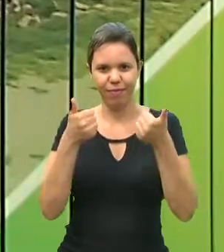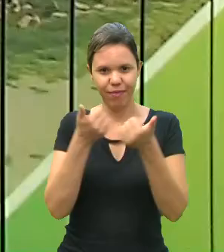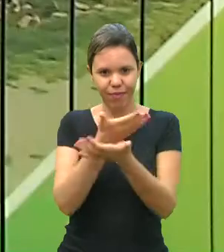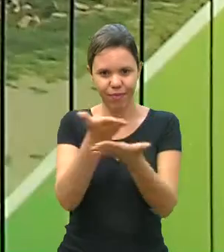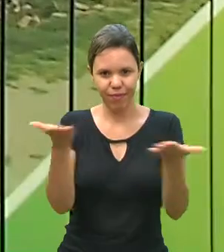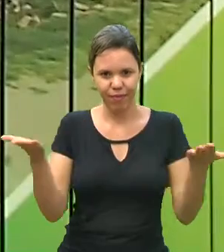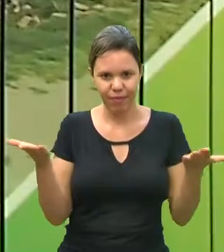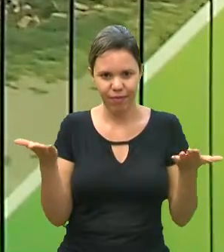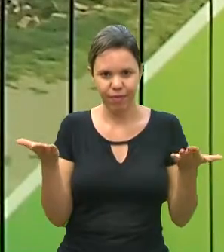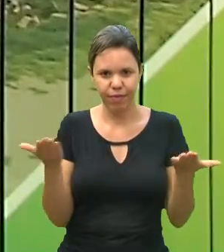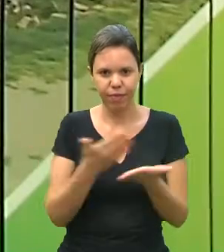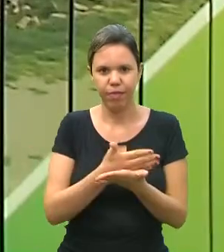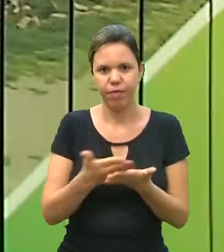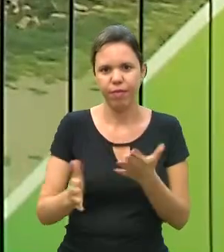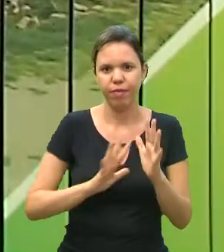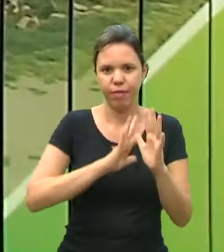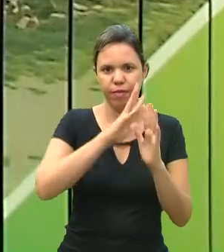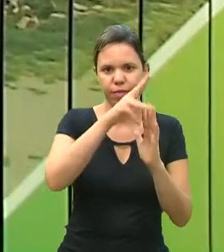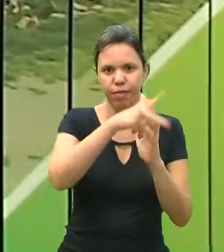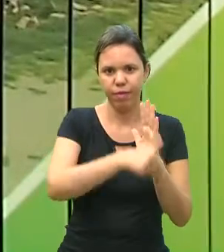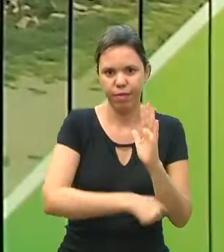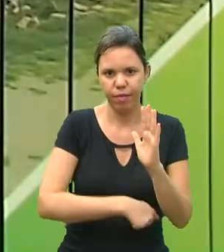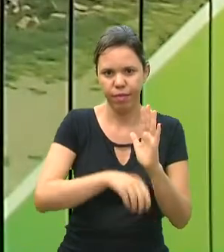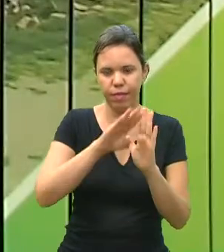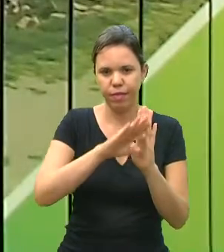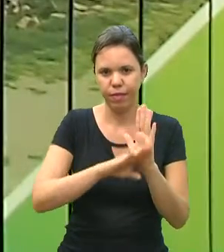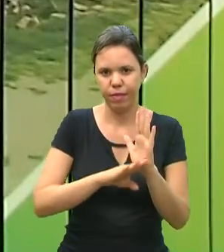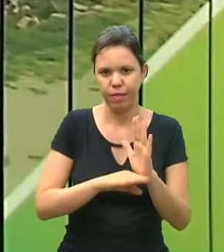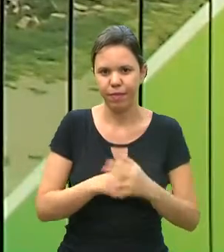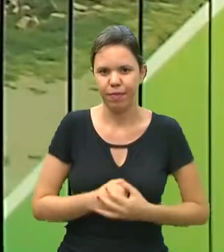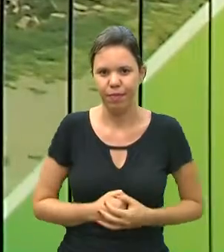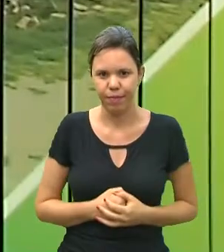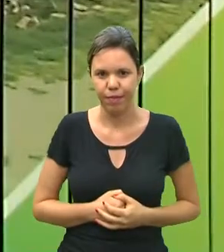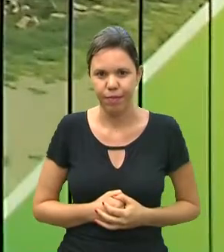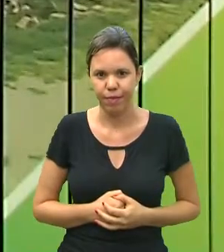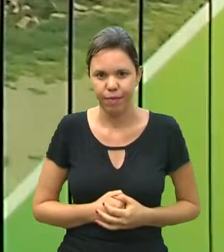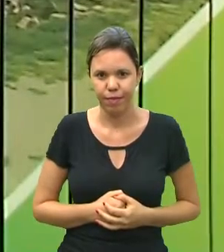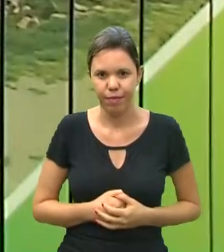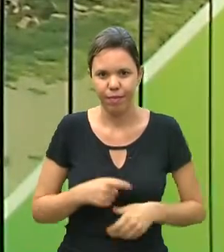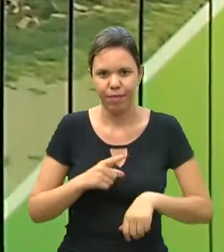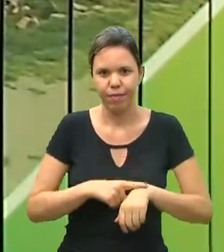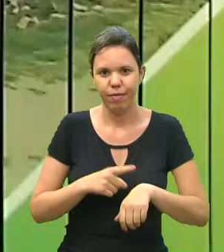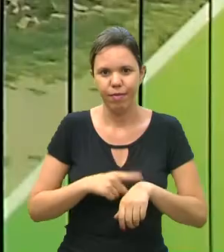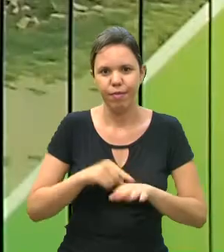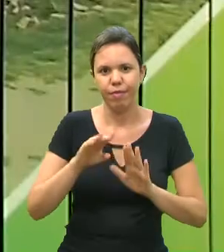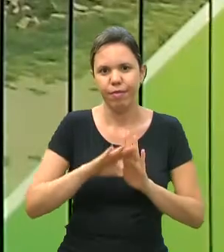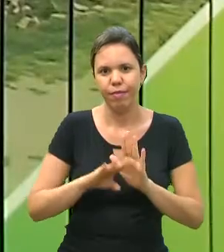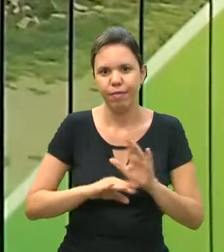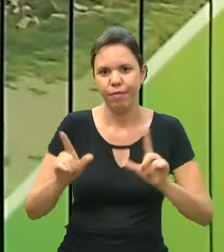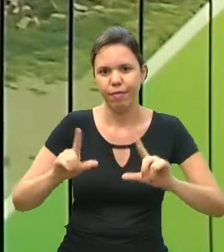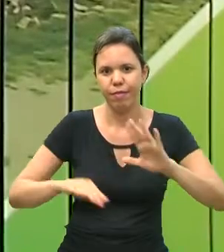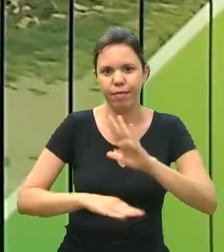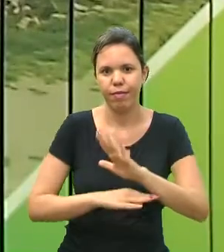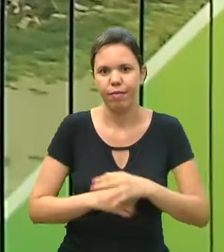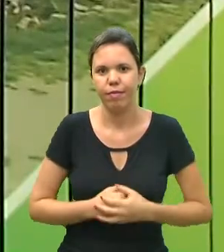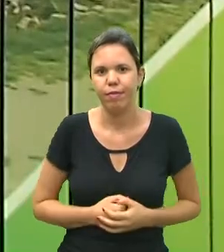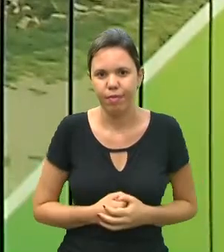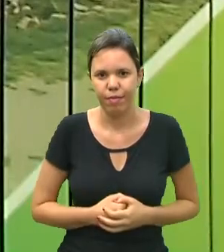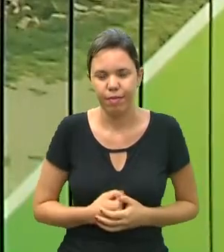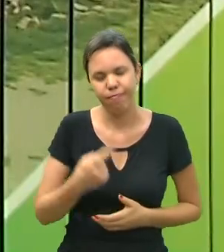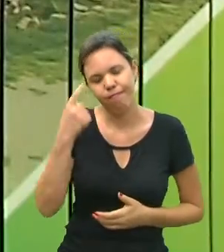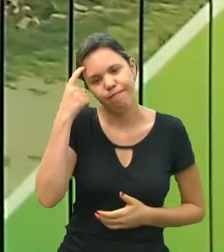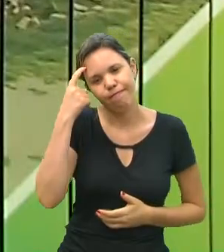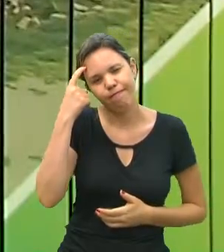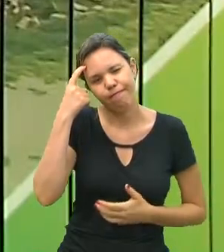Olá, tudo bem com você? Está começando mais uma edição do Giro Ambiental, aquele momento na programação da TV Câmara para a